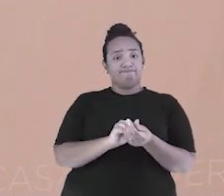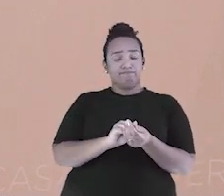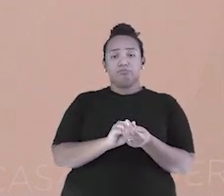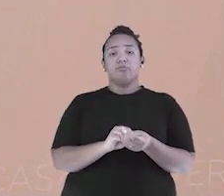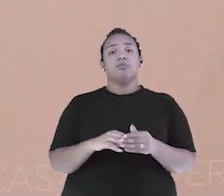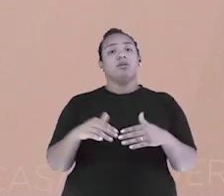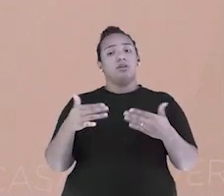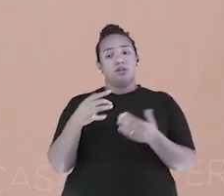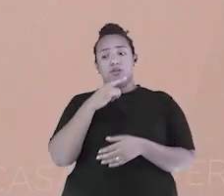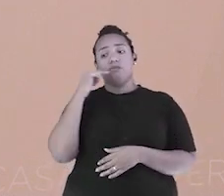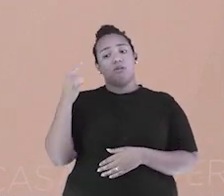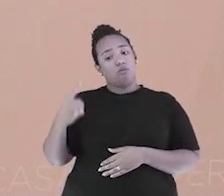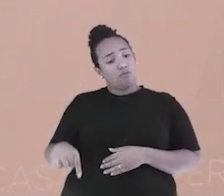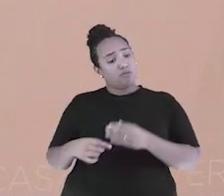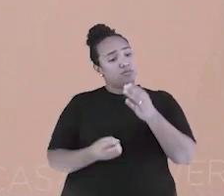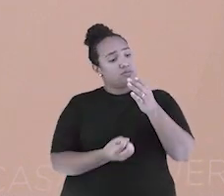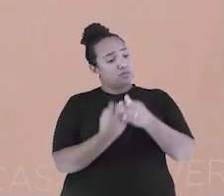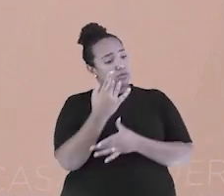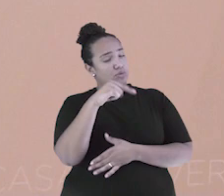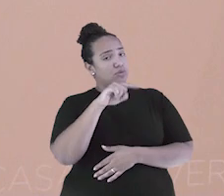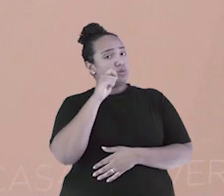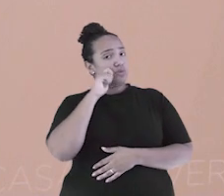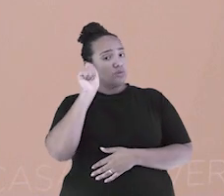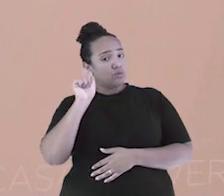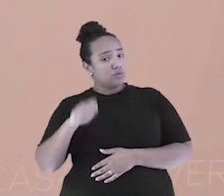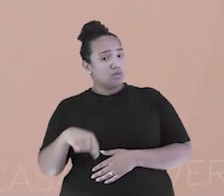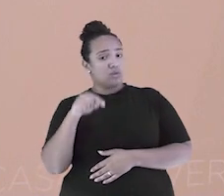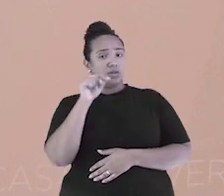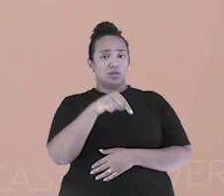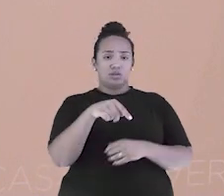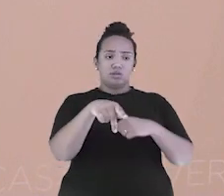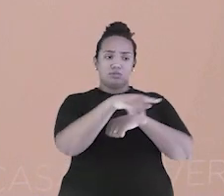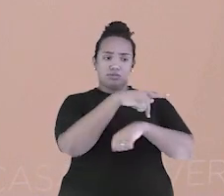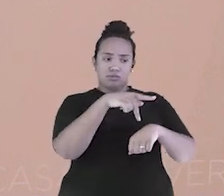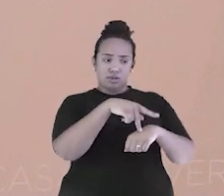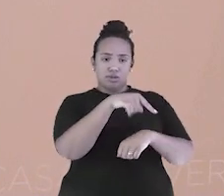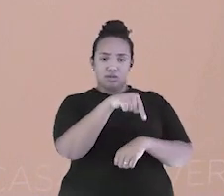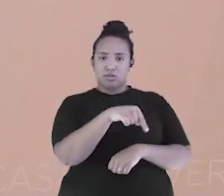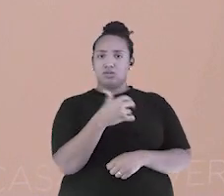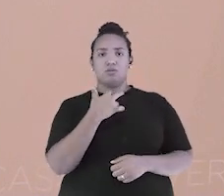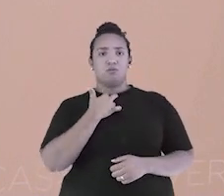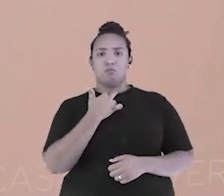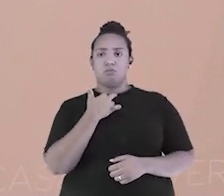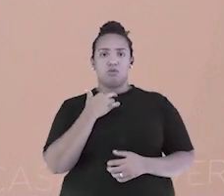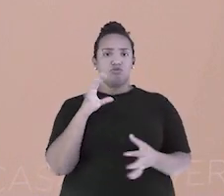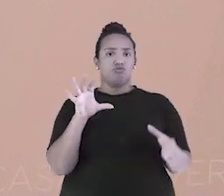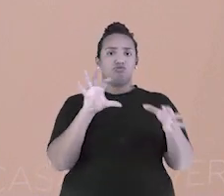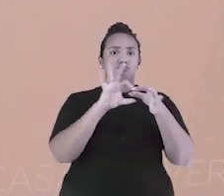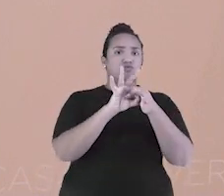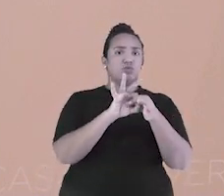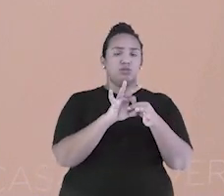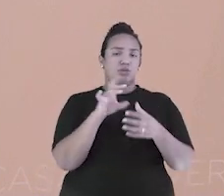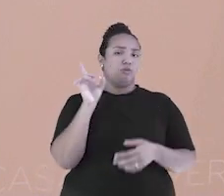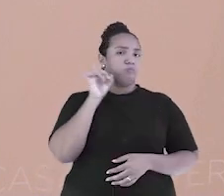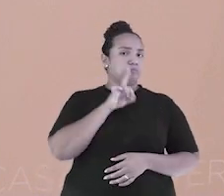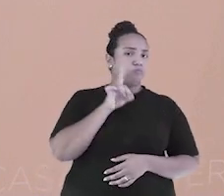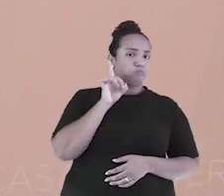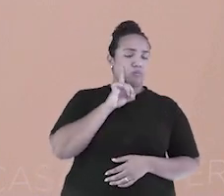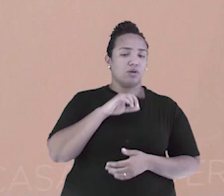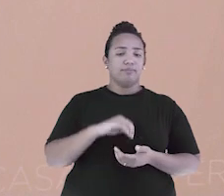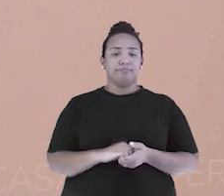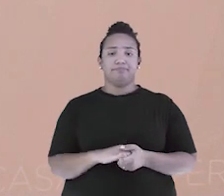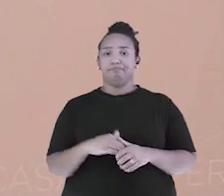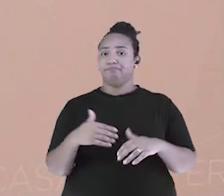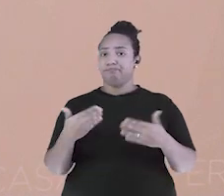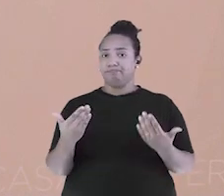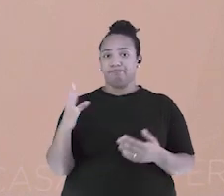deve ser impedido que o país continue sendo uma marionete dos Estados Unidos junto à OTAN. Militares